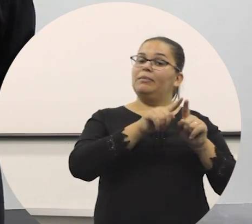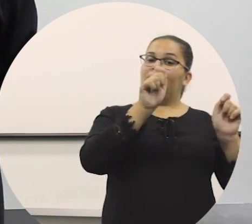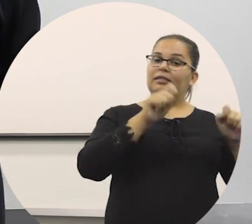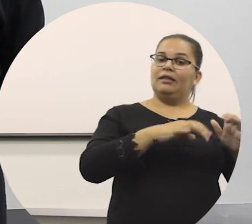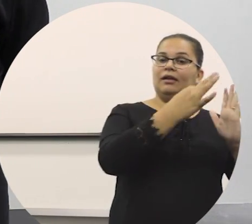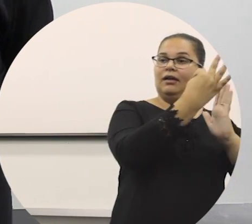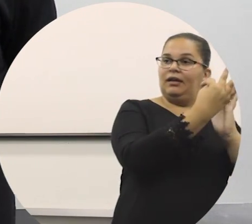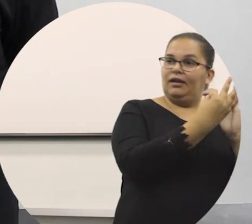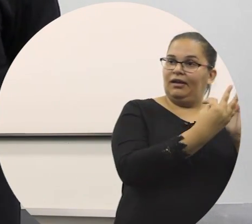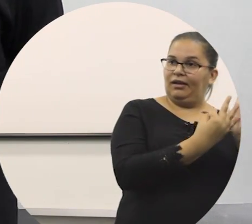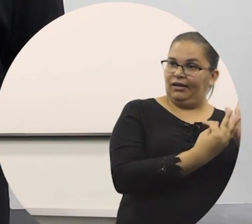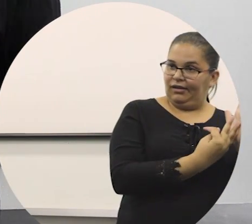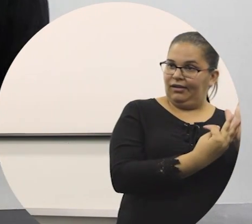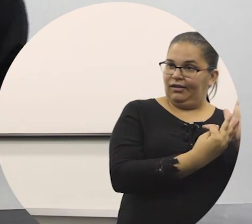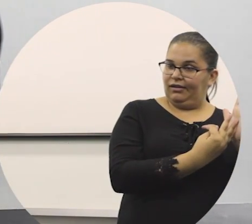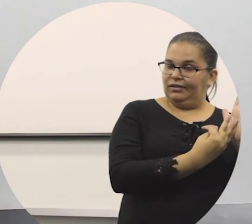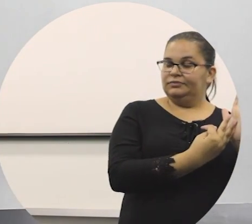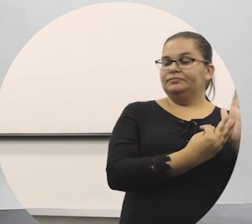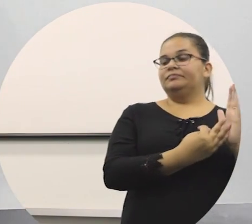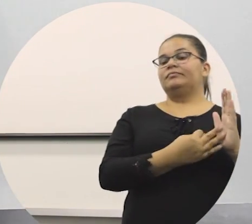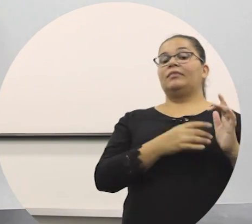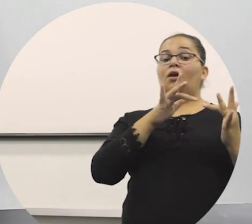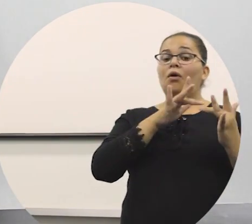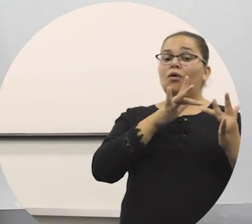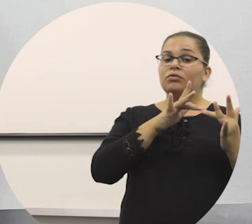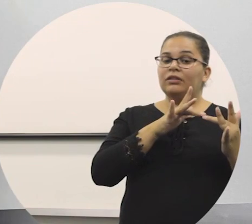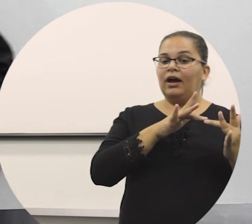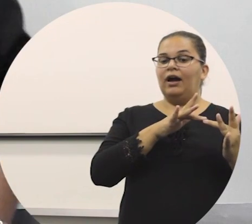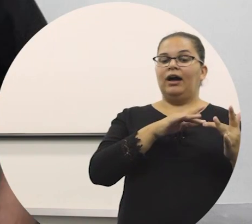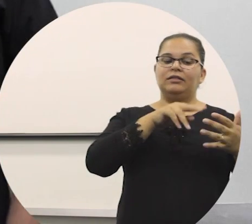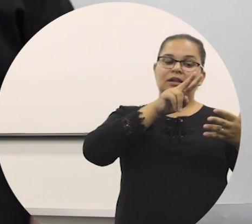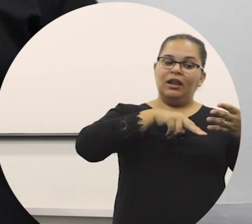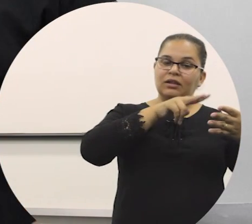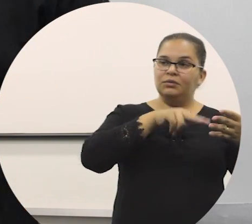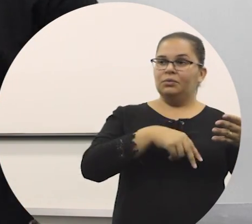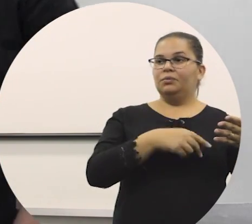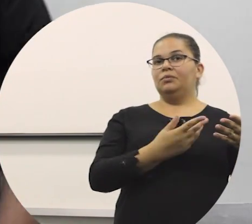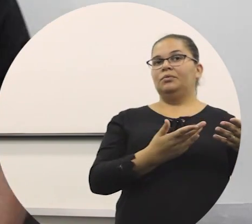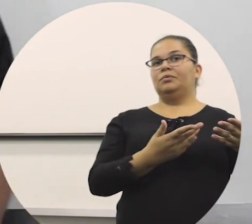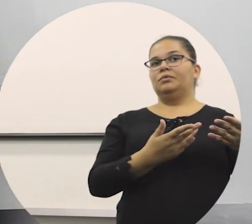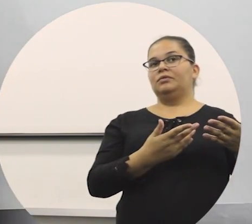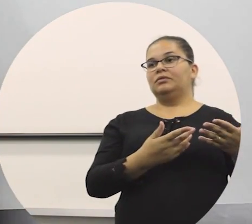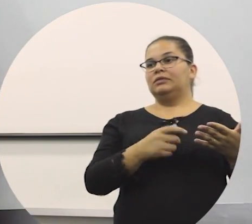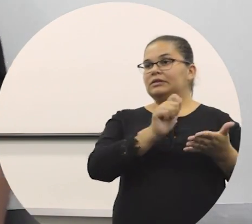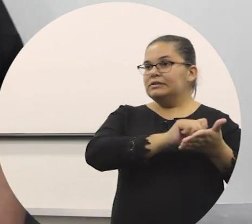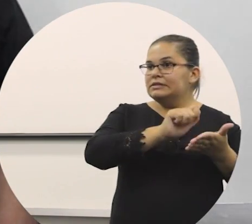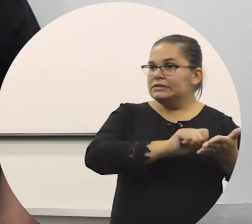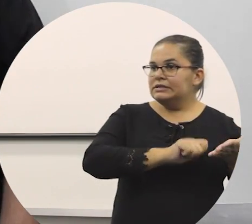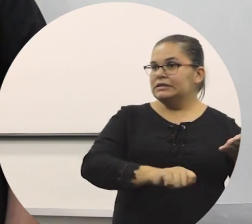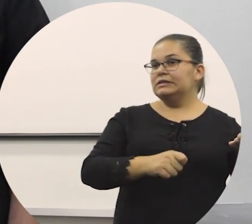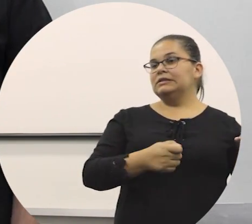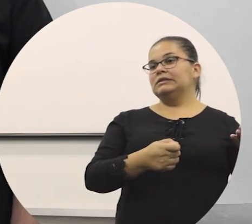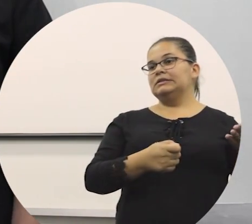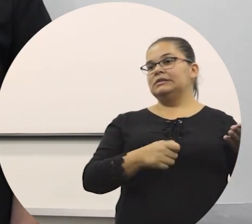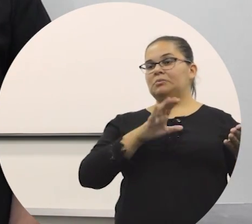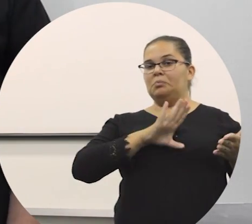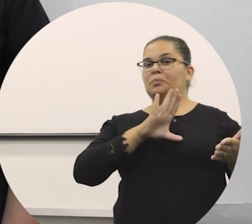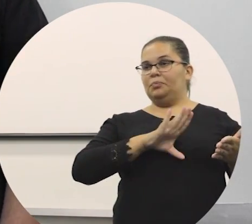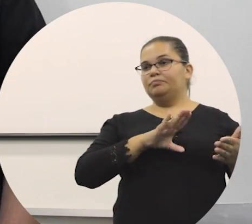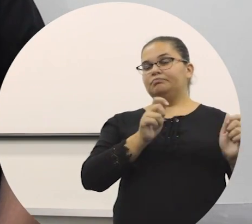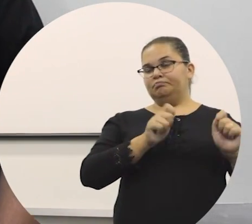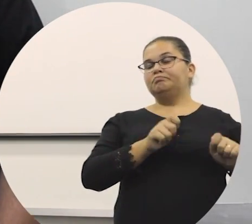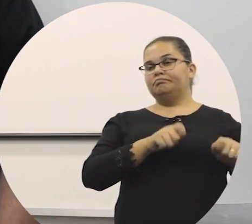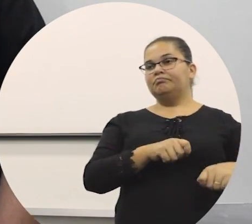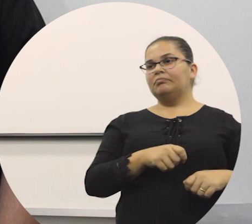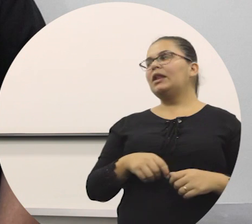usando a ferramenta língua portuguesa. Uhum. Mas esse contato também pode se dar através de textos, através da língua escrita, através do português